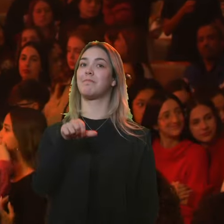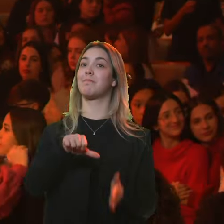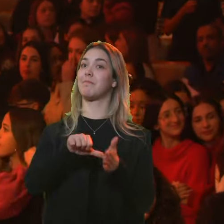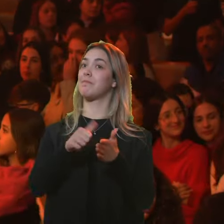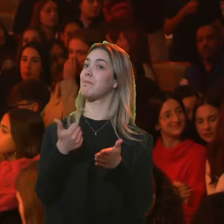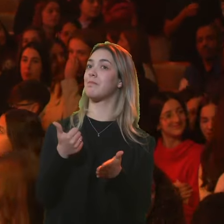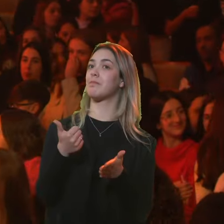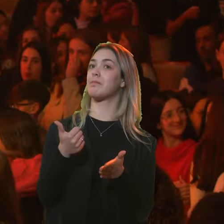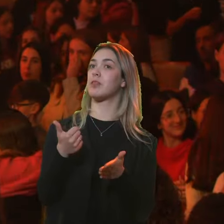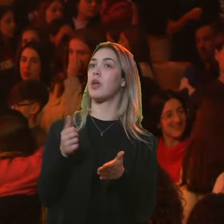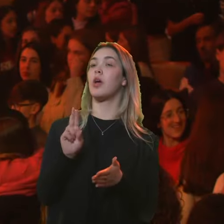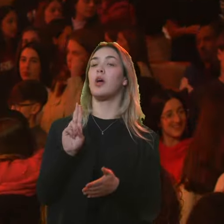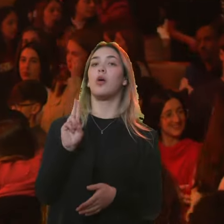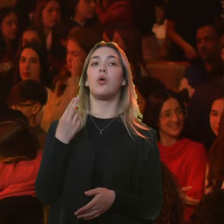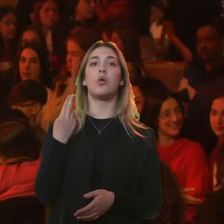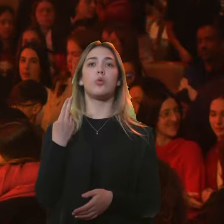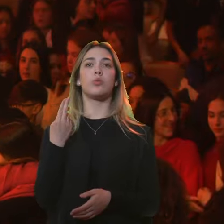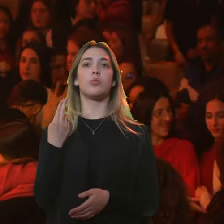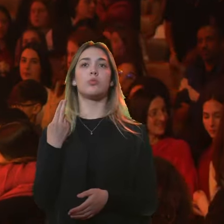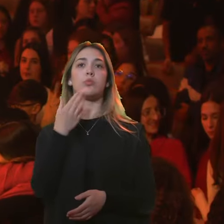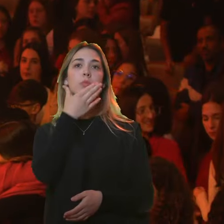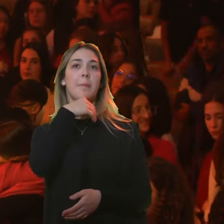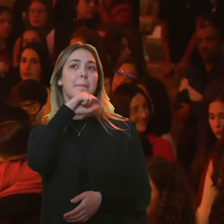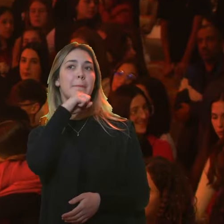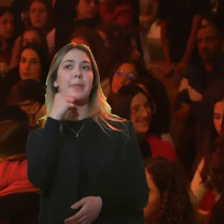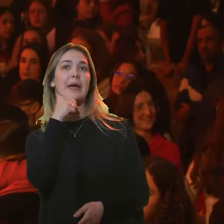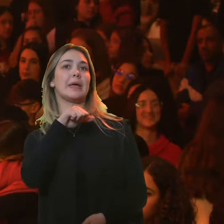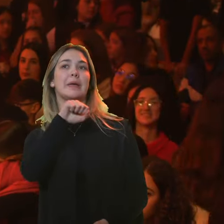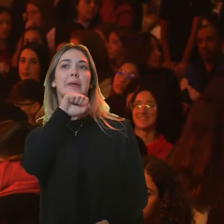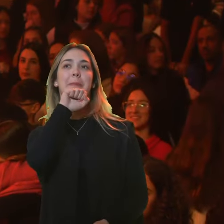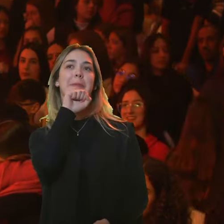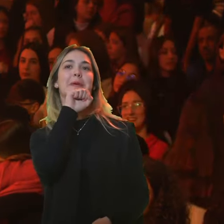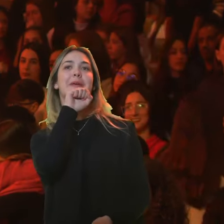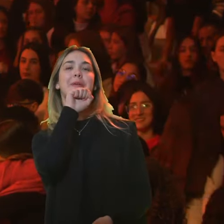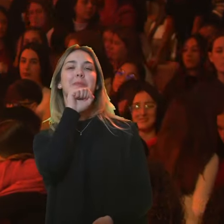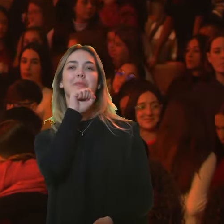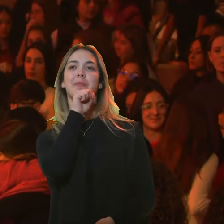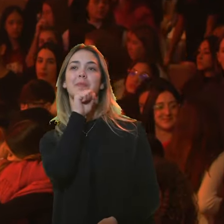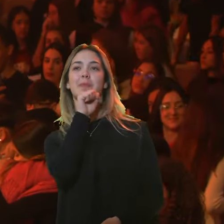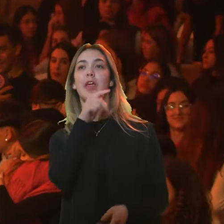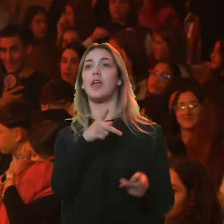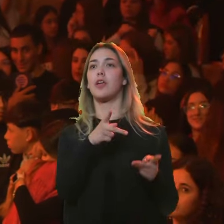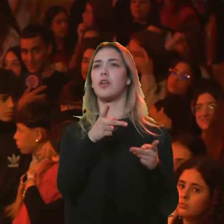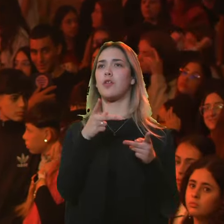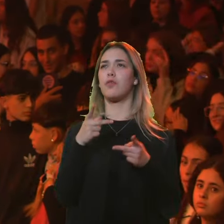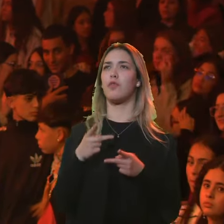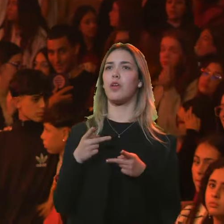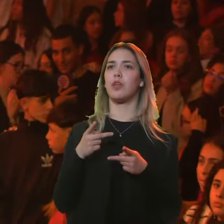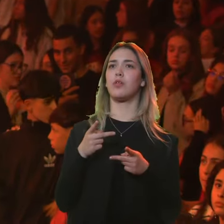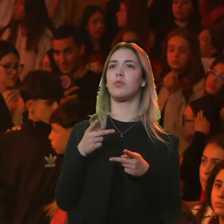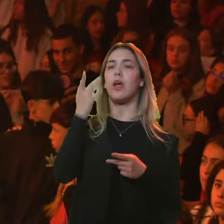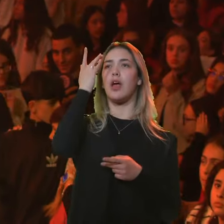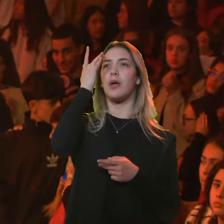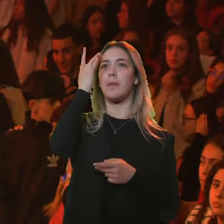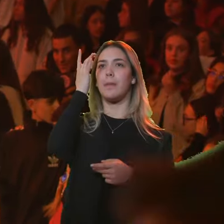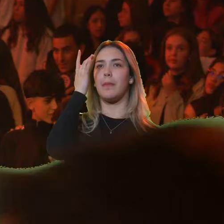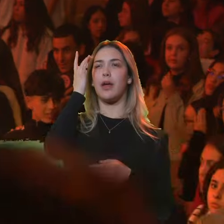talvez você é pai e mãe, e achou que ia vir um culto de adolescentes, mas você não veio num culto de adolescentes, você veio num culto para